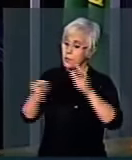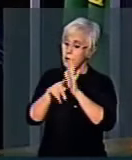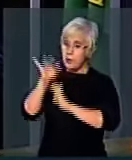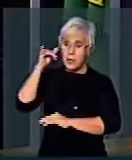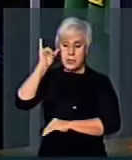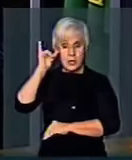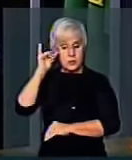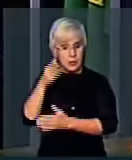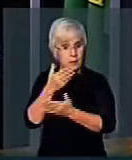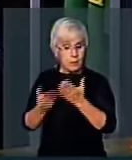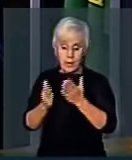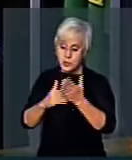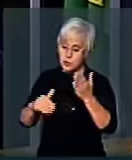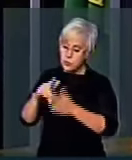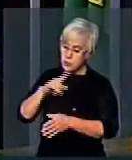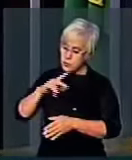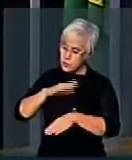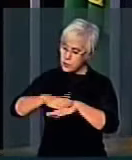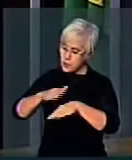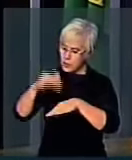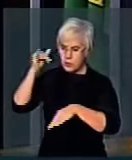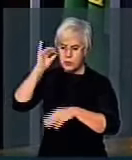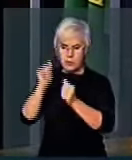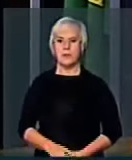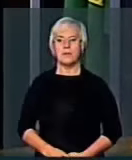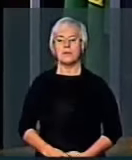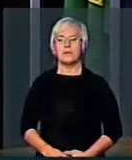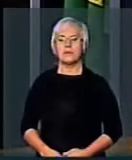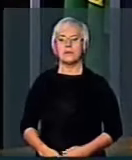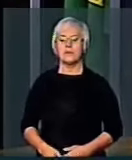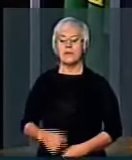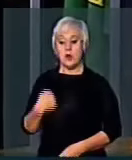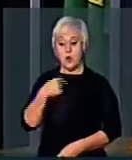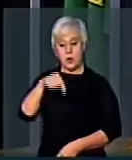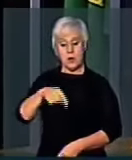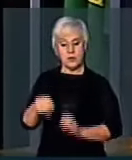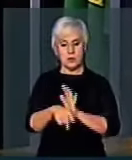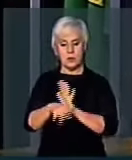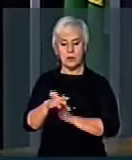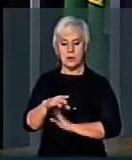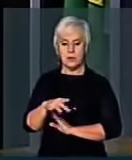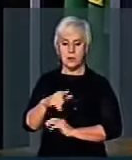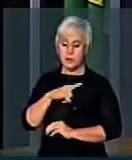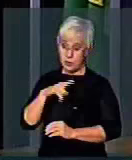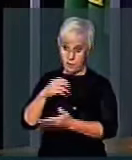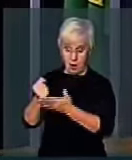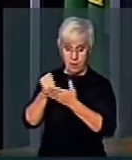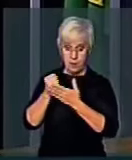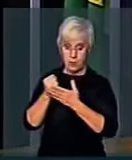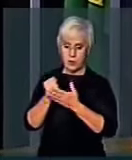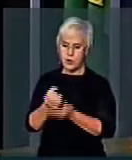mesmos com todos os seus bens em sua fazenda, em sua chácara. Nós aqui, deputado Marcos Feliciano, tive um grande apoio